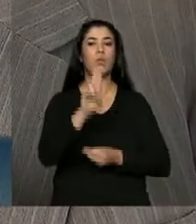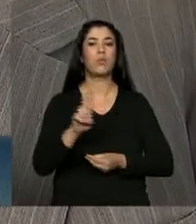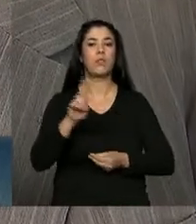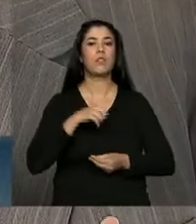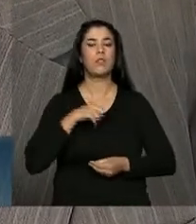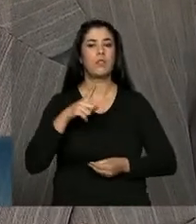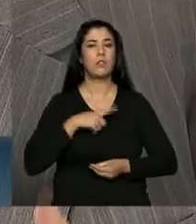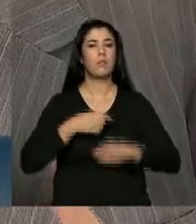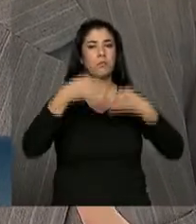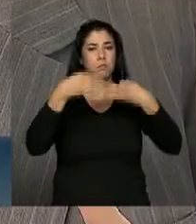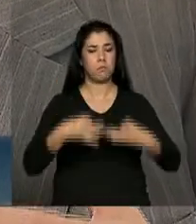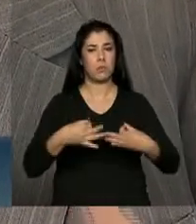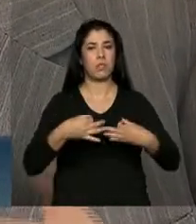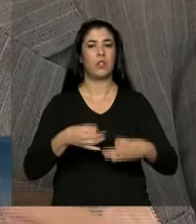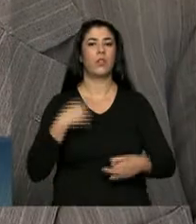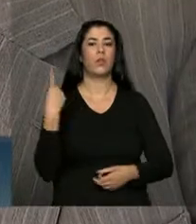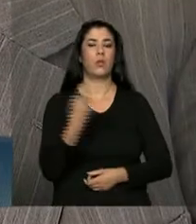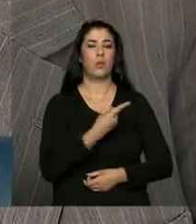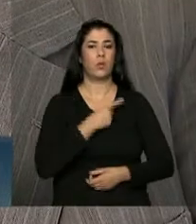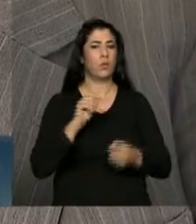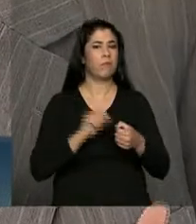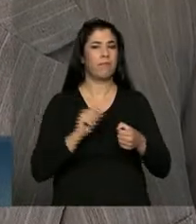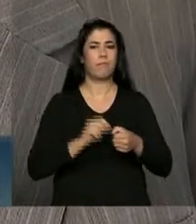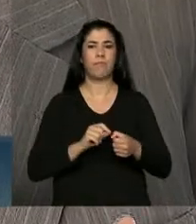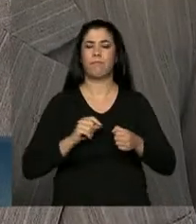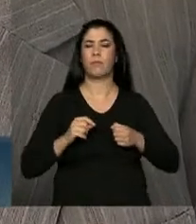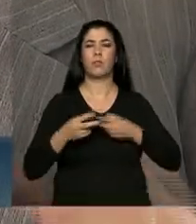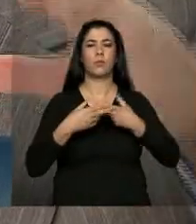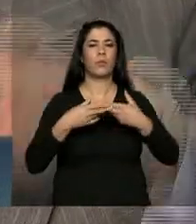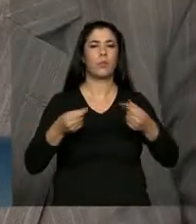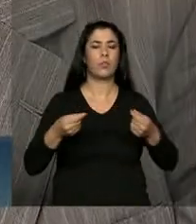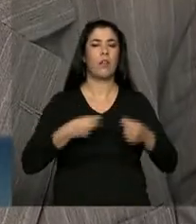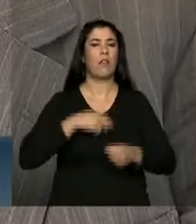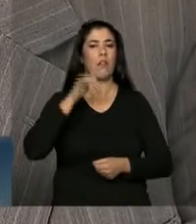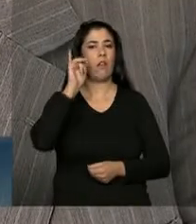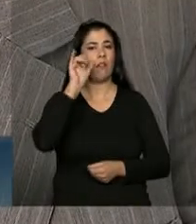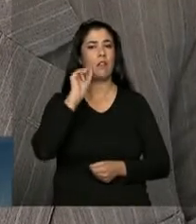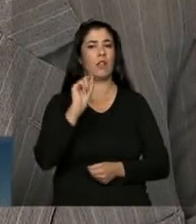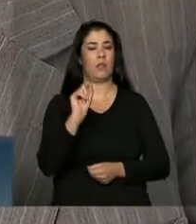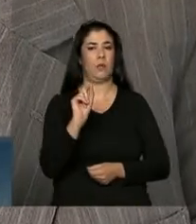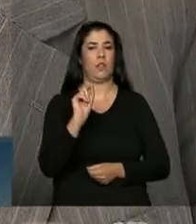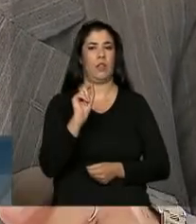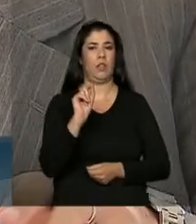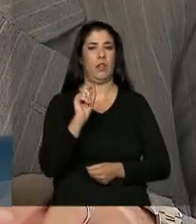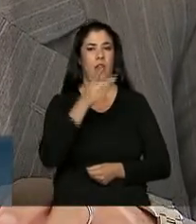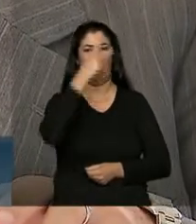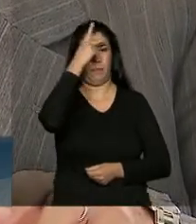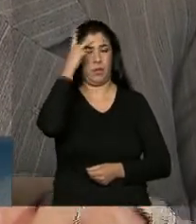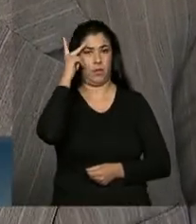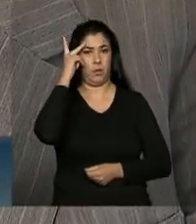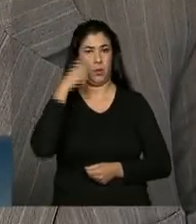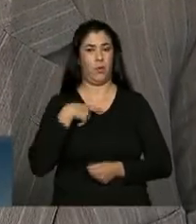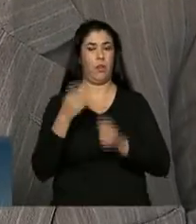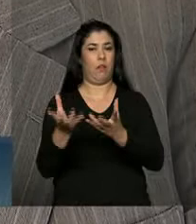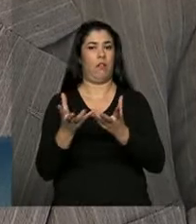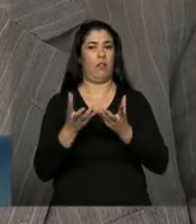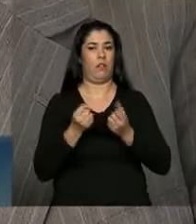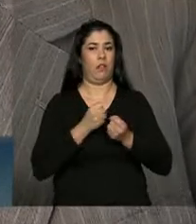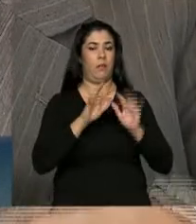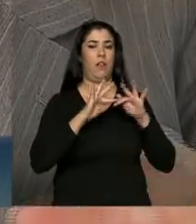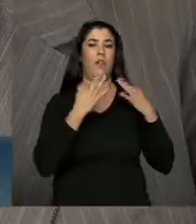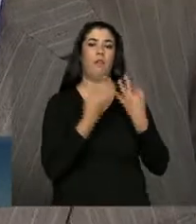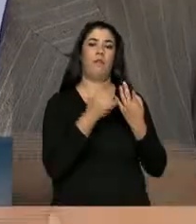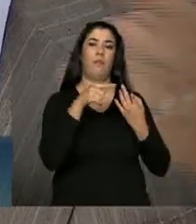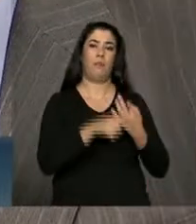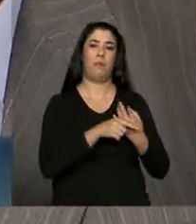extraordinária porque nós fazemos isso tudo sem que o beneficiado Ou seja a família do